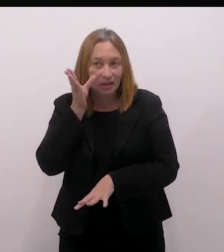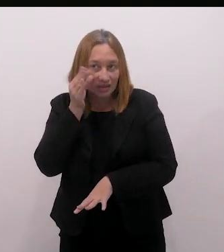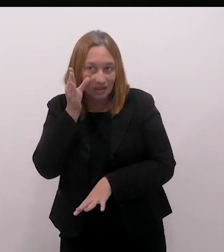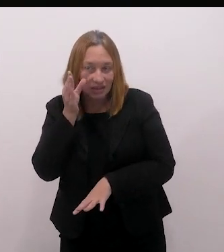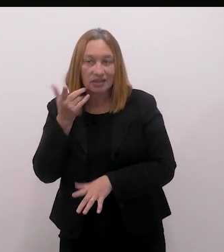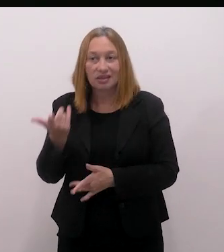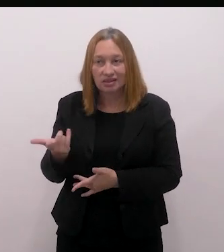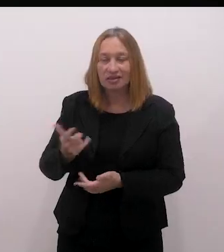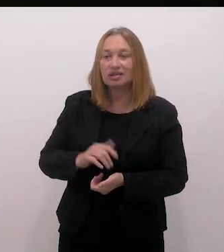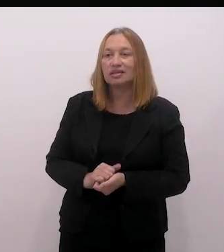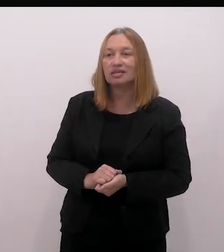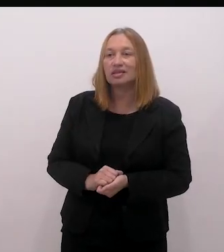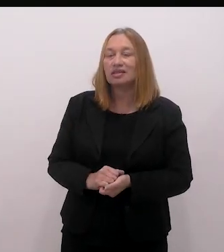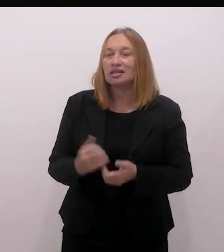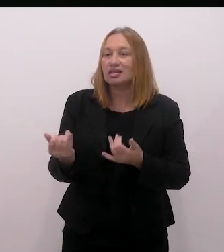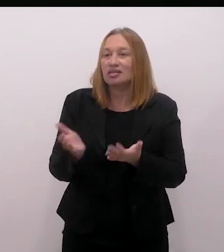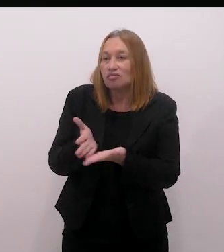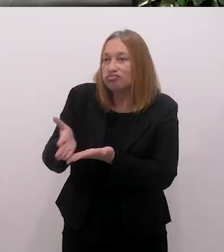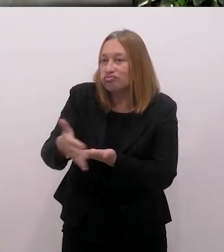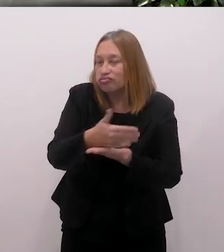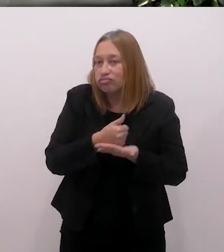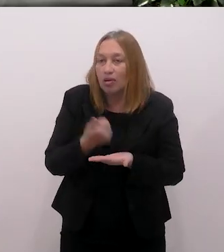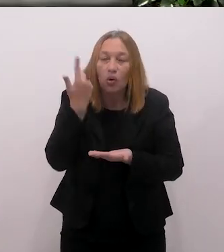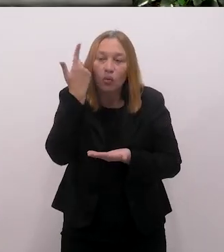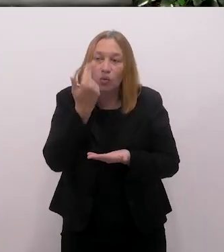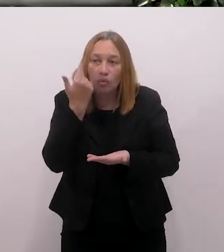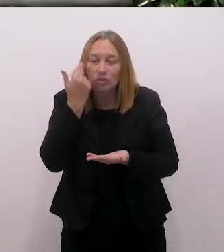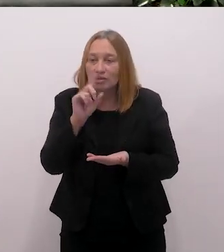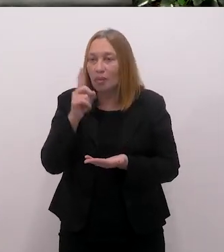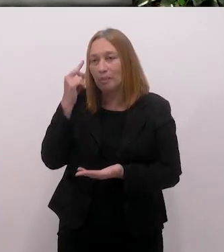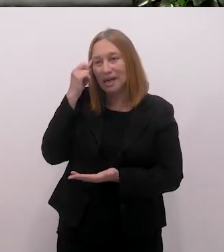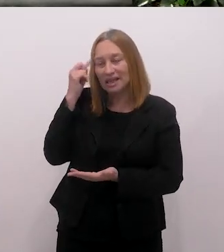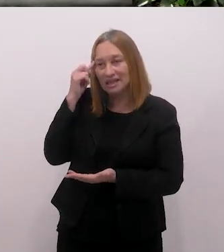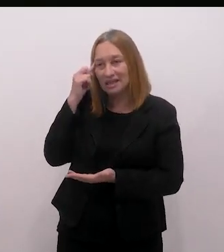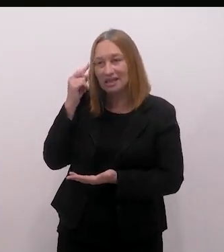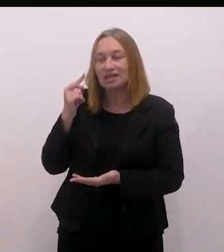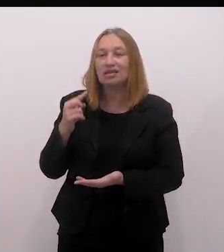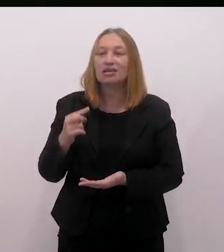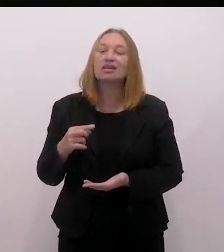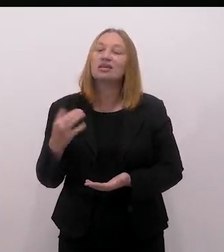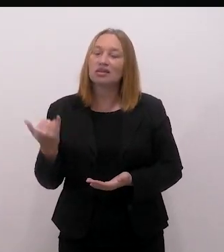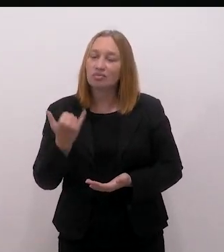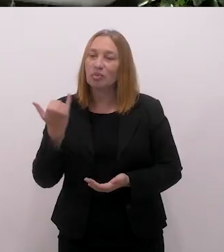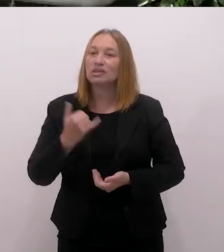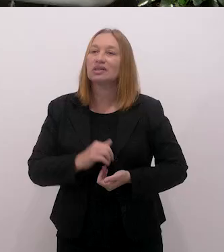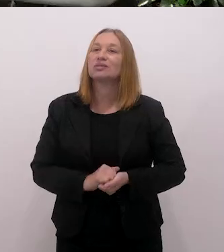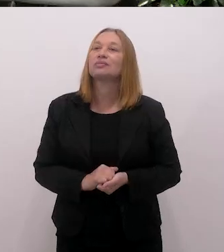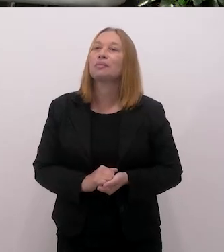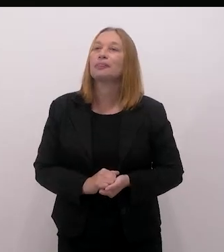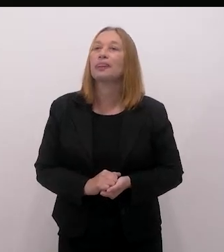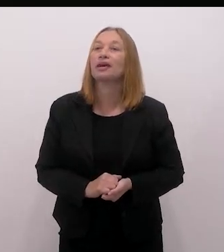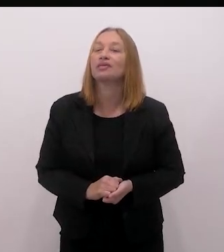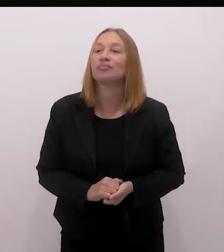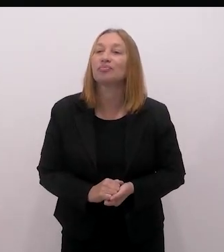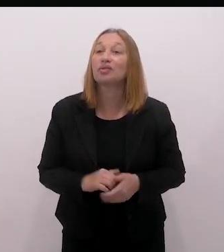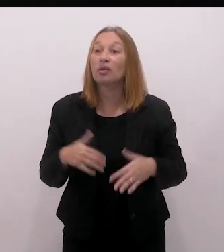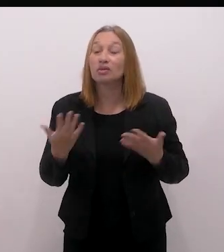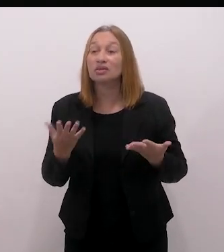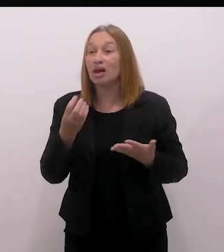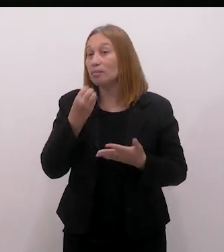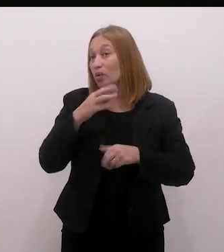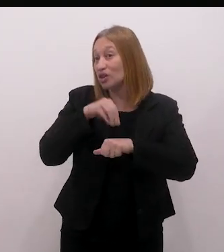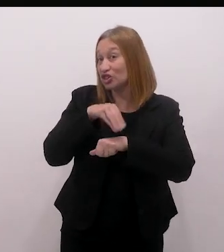achei interessantíssimo, porque ela traz dados que a gente naturalmente não pensa, mas vale super, super a pena. Quais são as